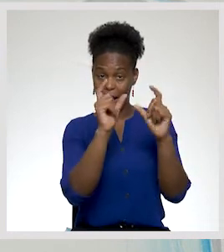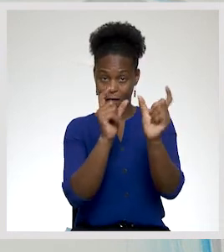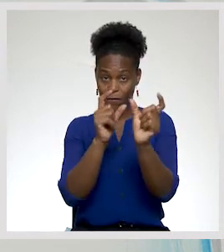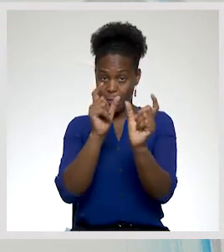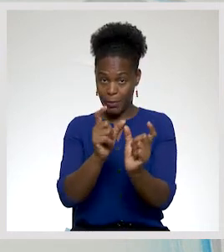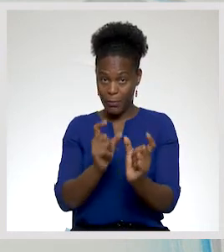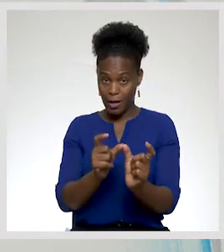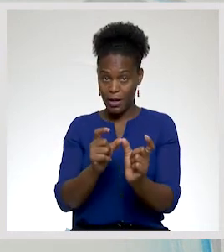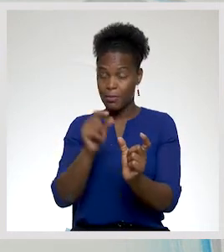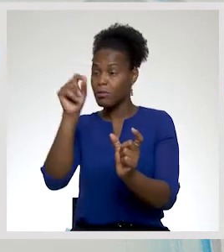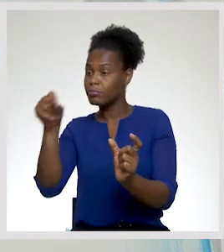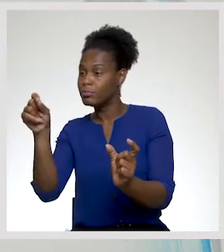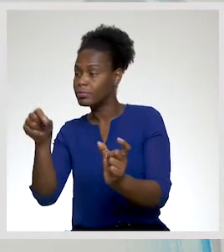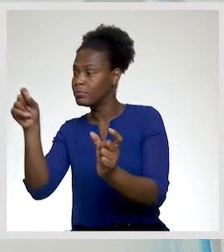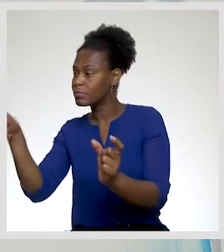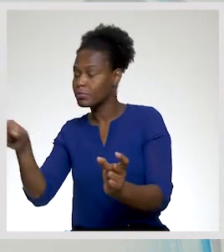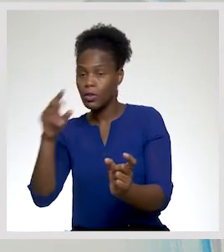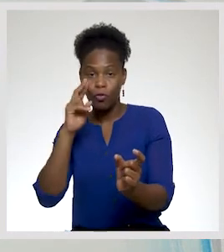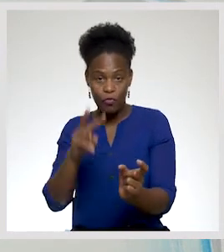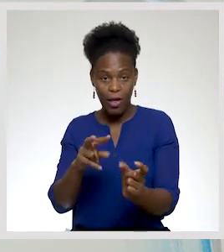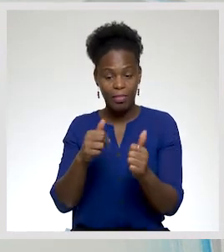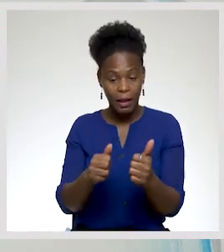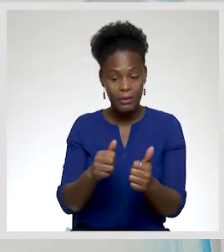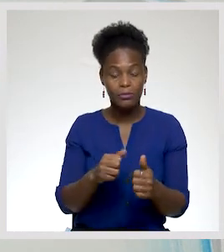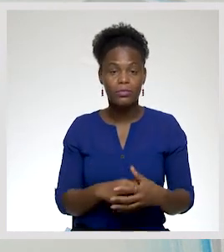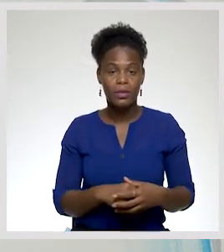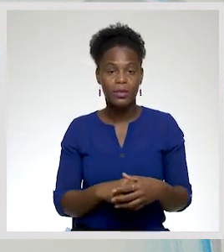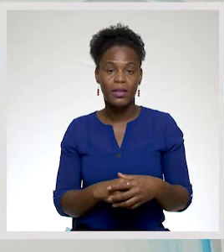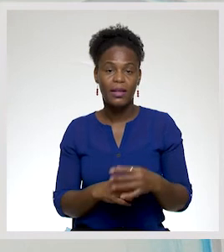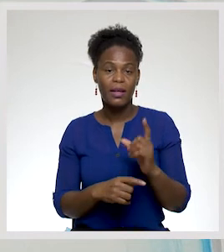palavras tendo em conta, não é, as suas